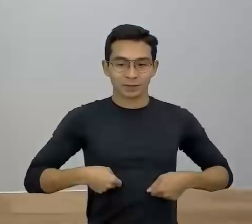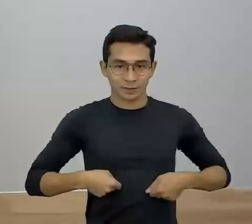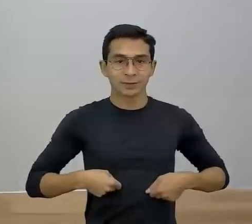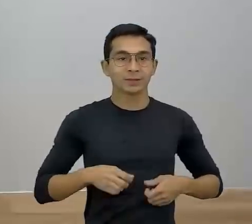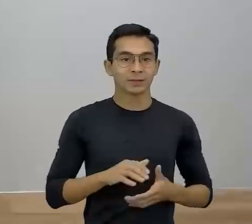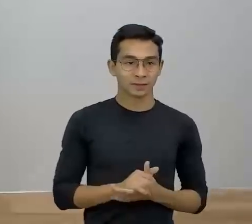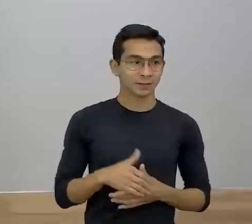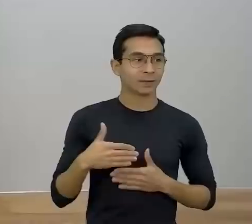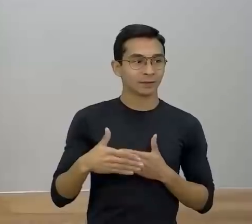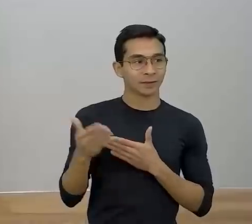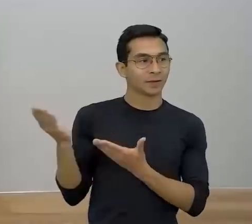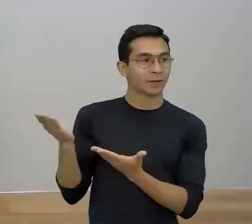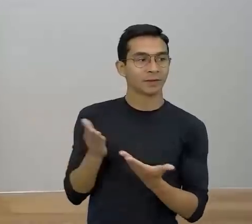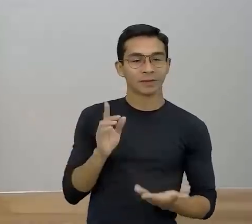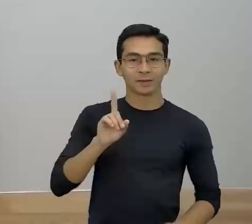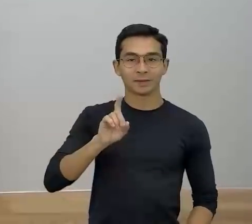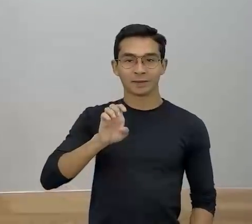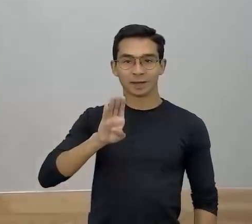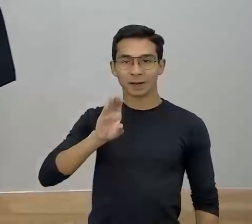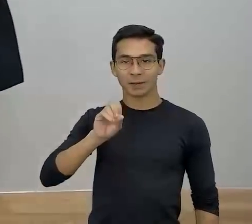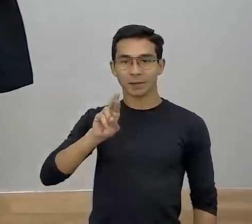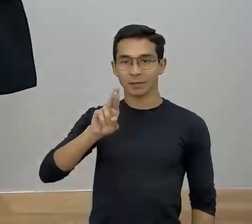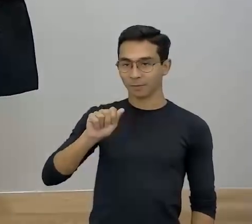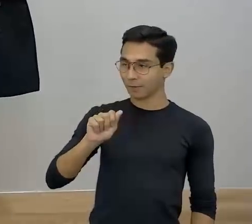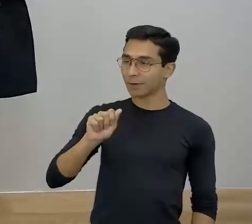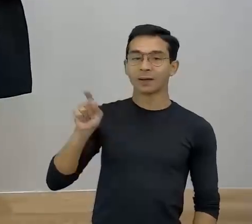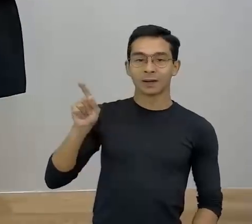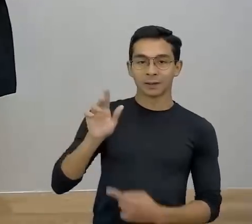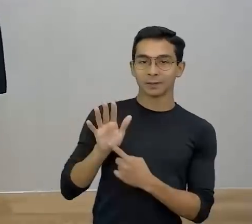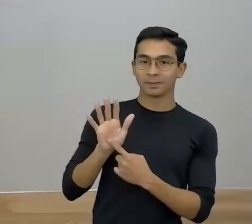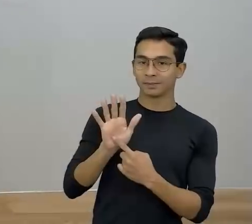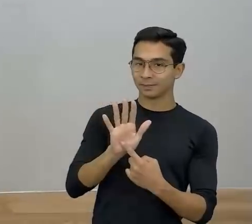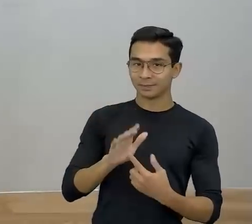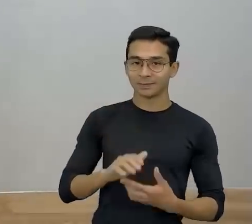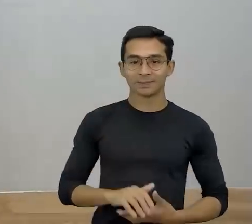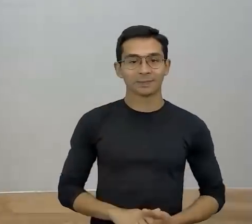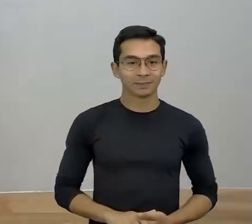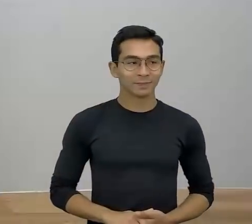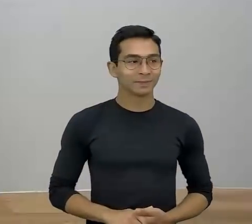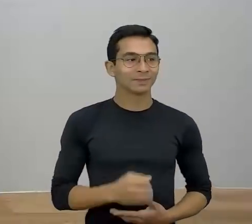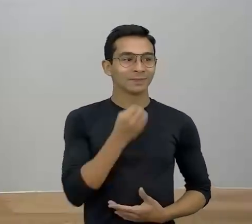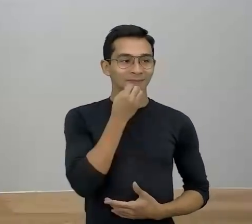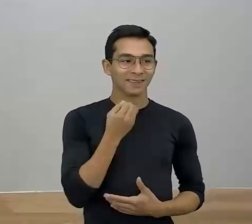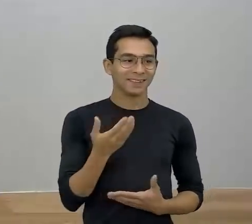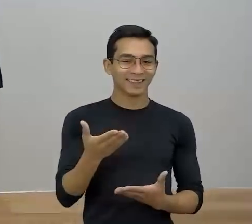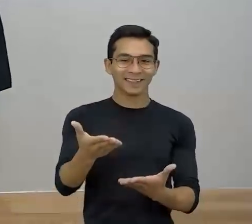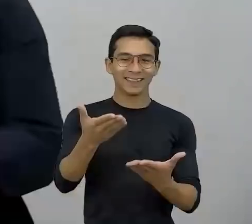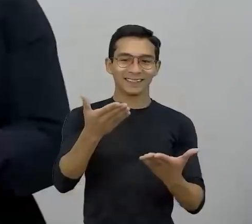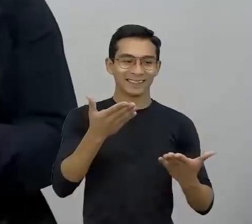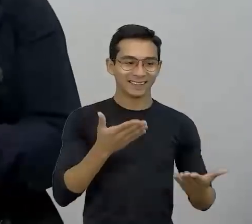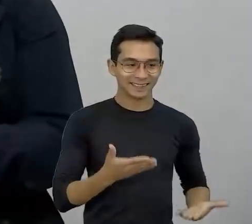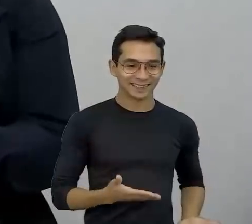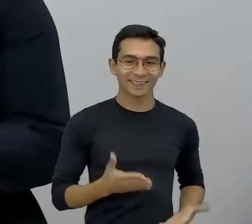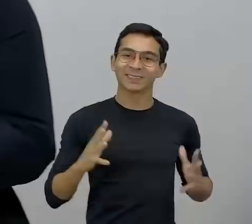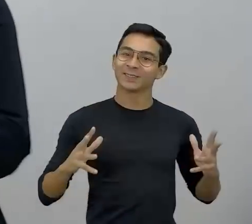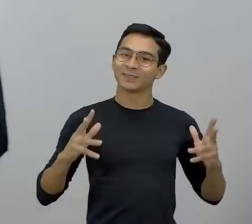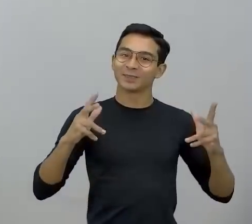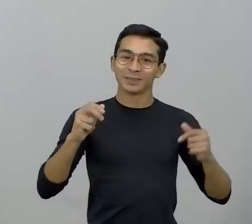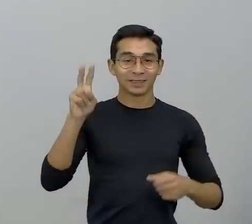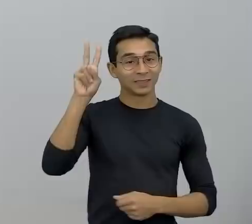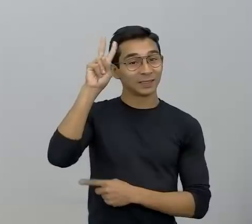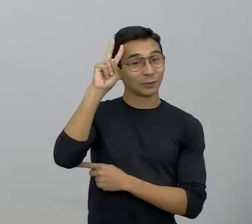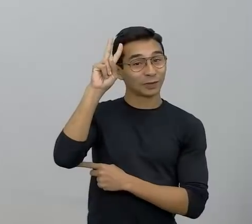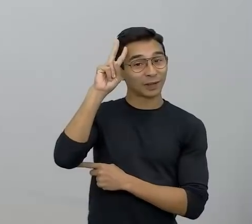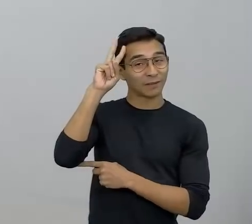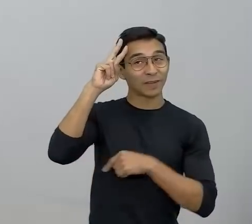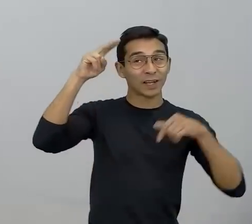para a Débora para ela se apresentar. Sejam todos muito bem-vindos à nossa segunda-feira de garoa